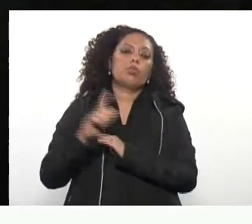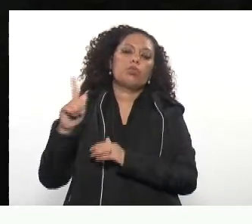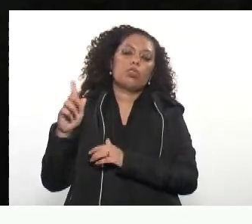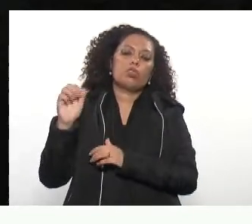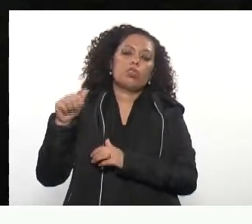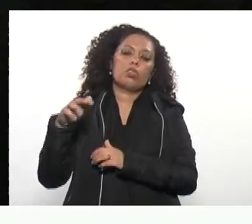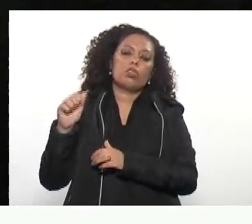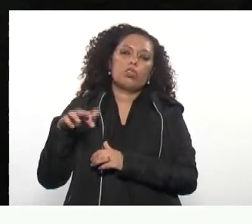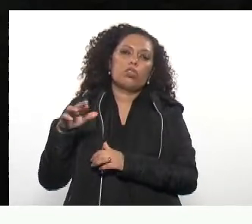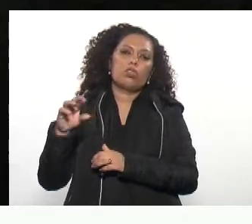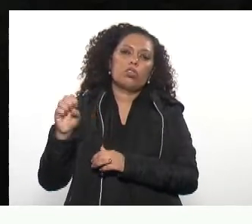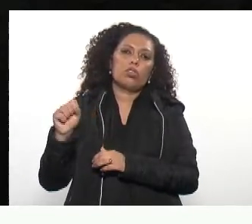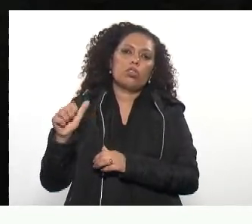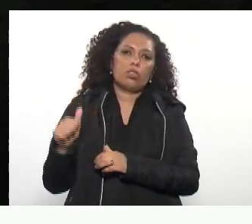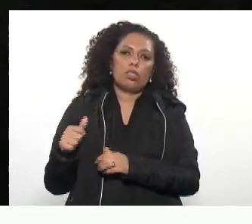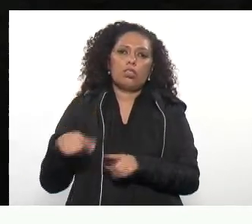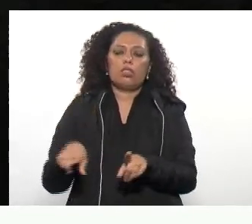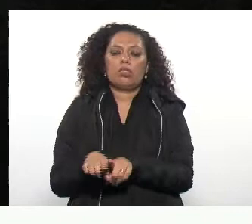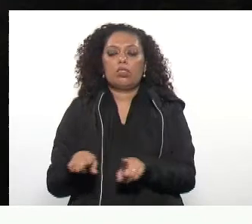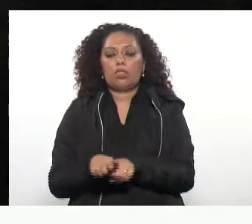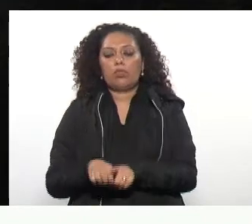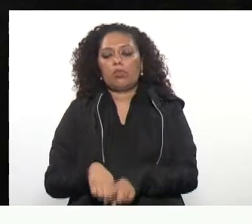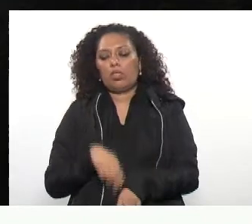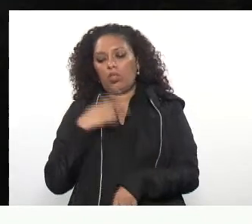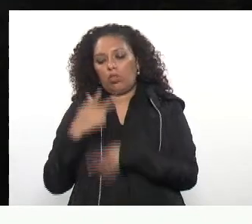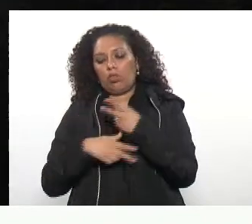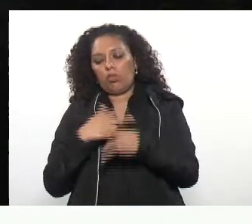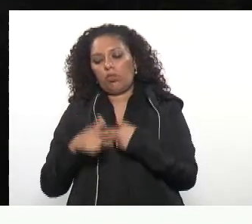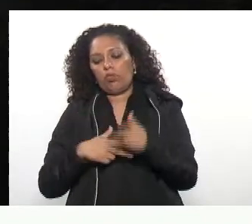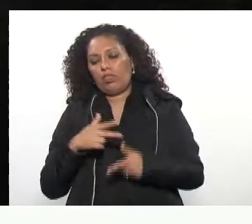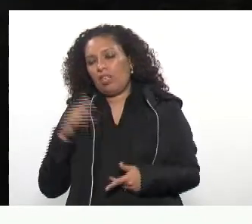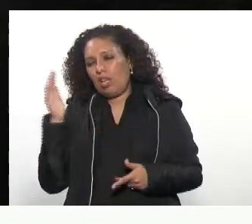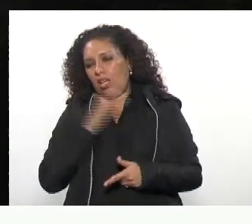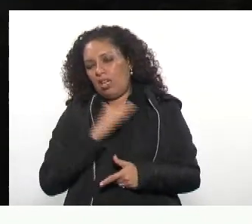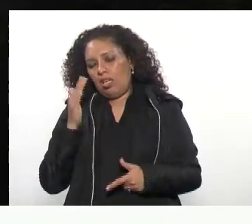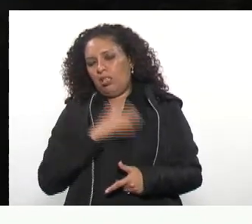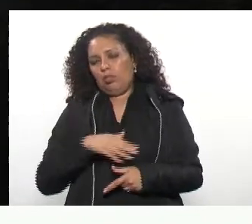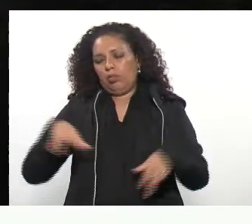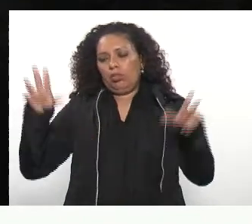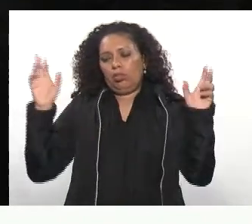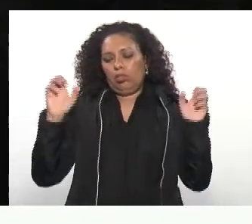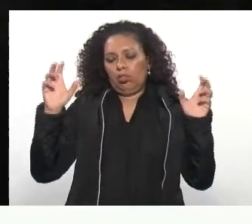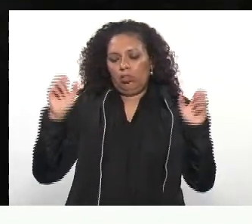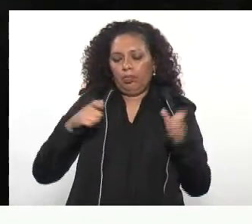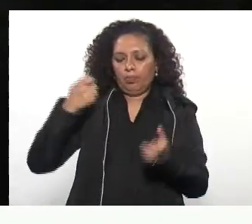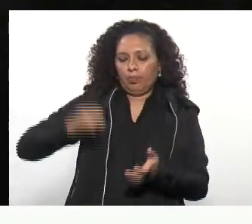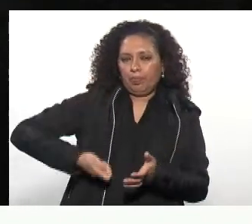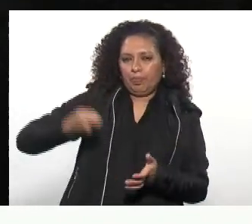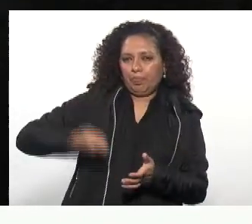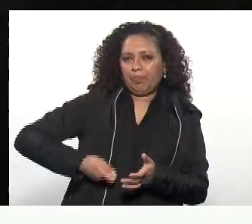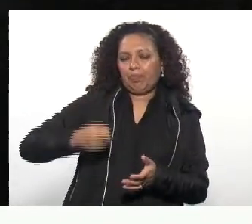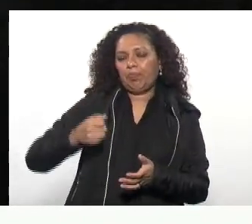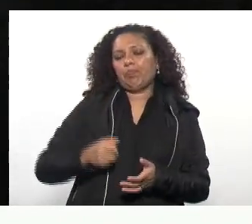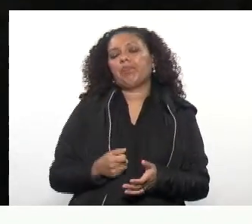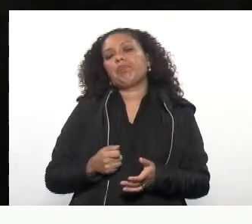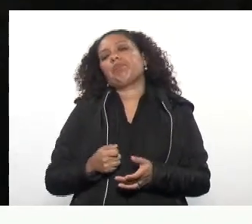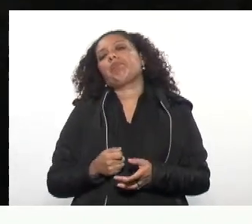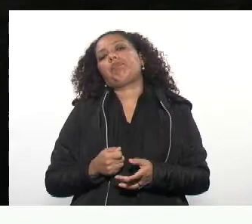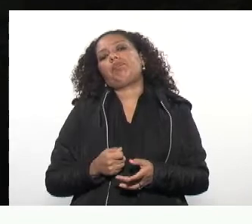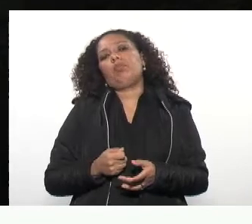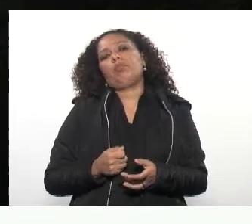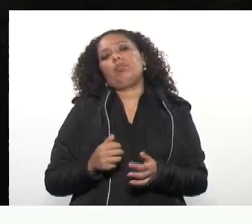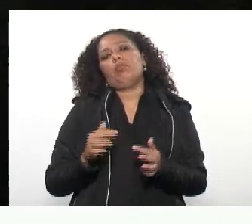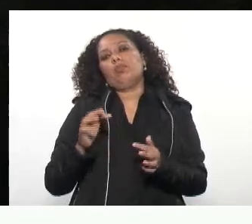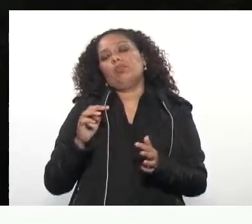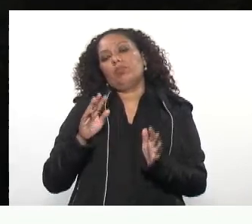assunto. E eu também entrei brevemente, não adentrei muito ao tema, mas com relação à tarifa social, que a